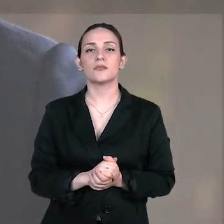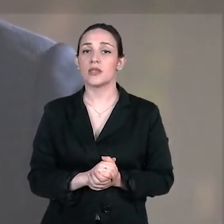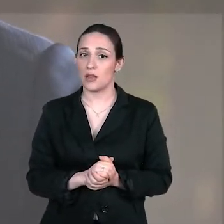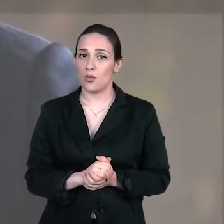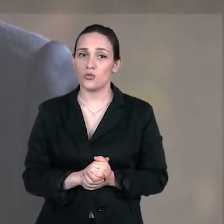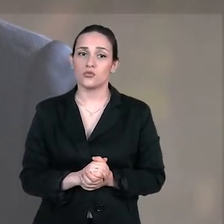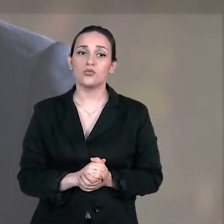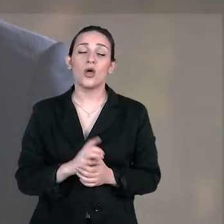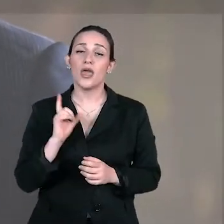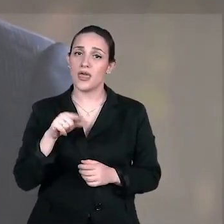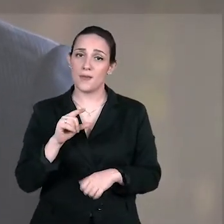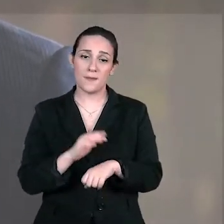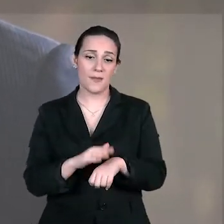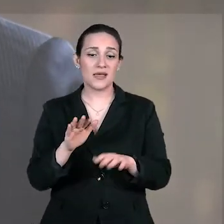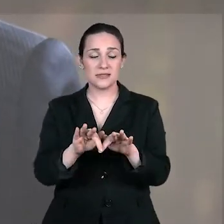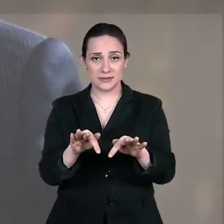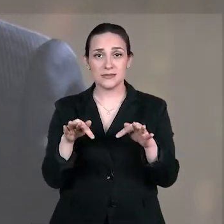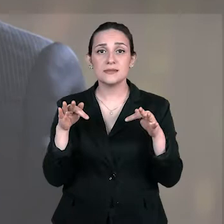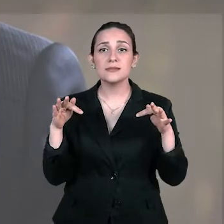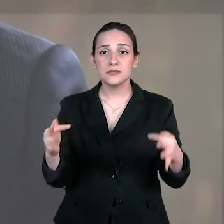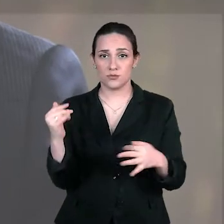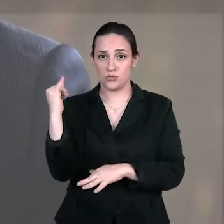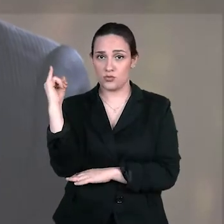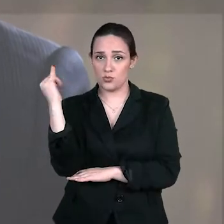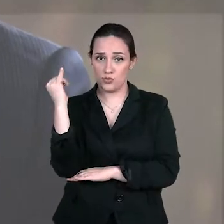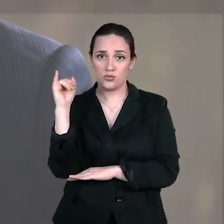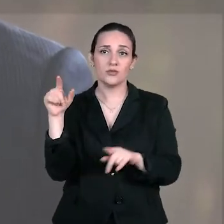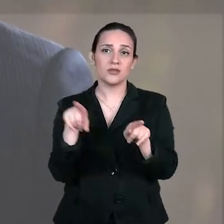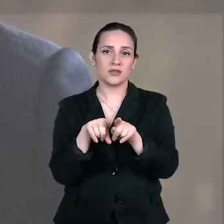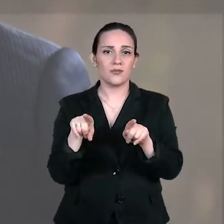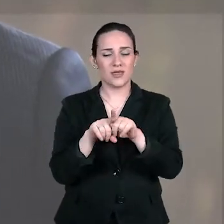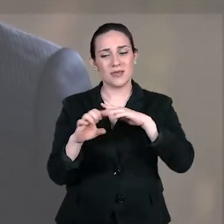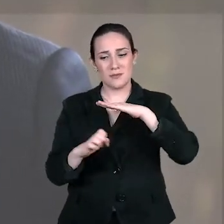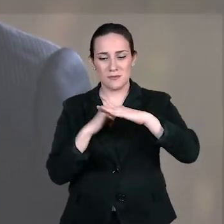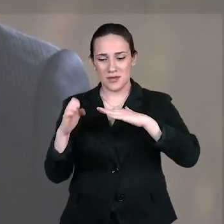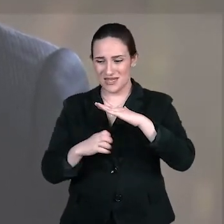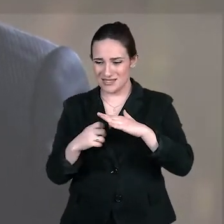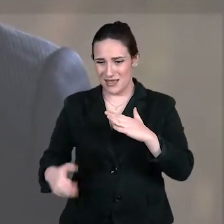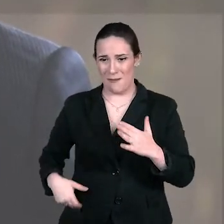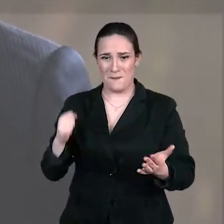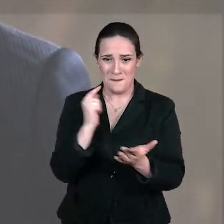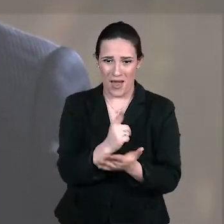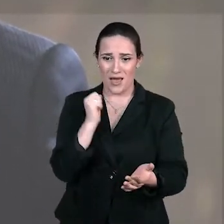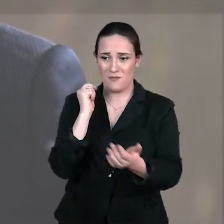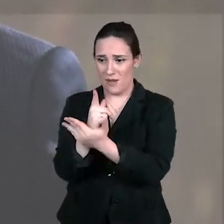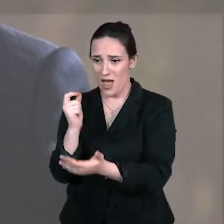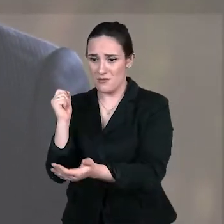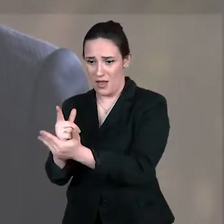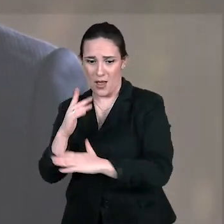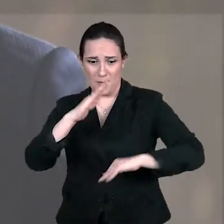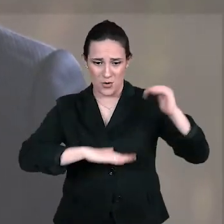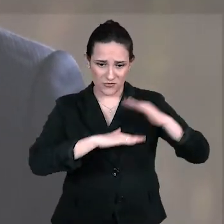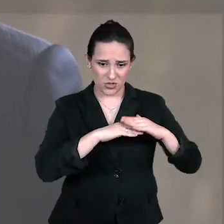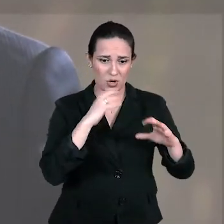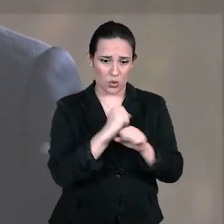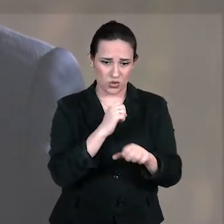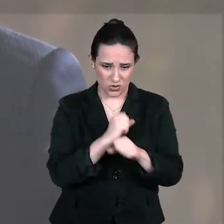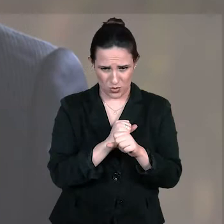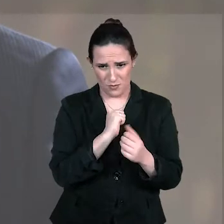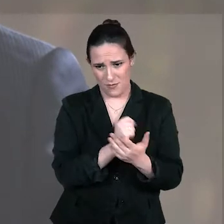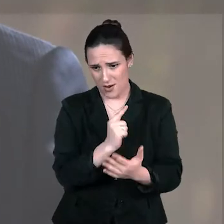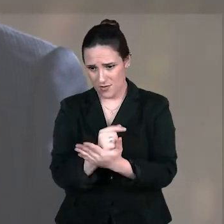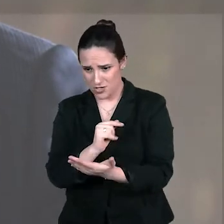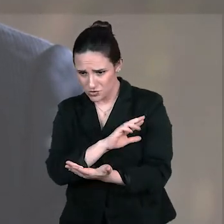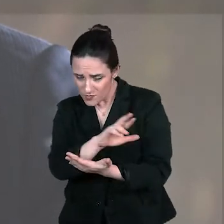isso, uma redução, uma simplificação dos tributos, uma redução das empresas com gasto e tempo em compliance